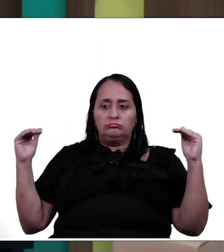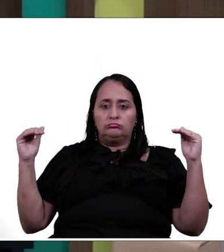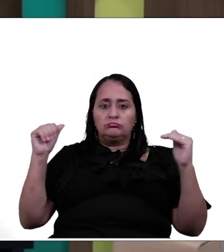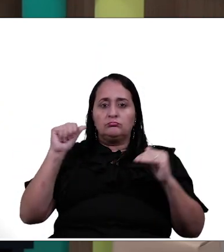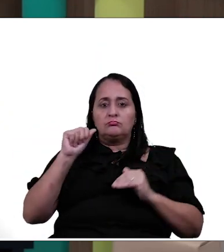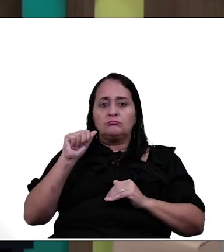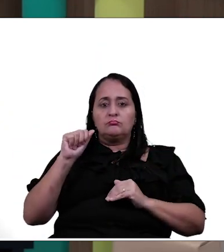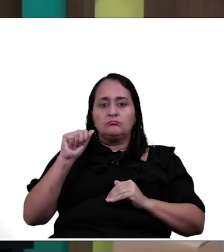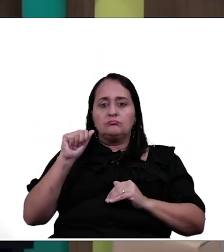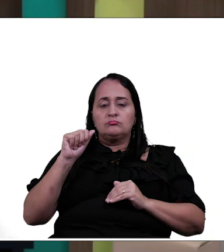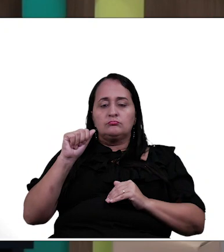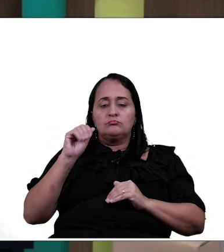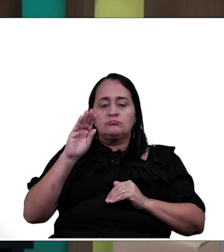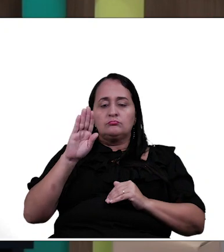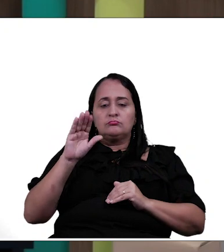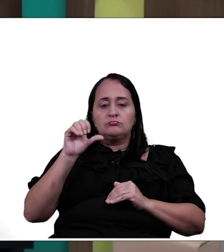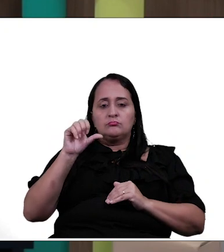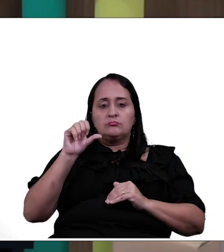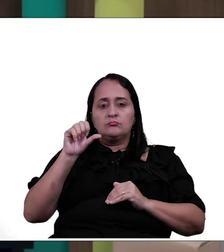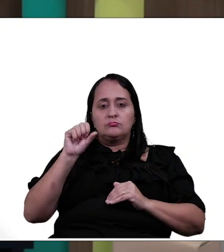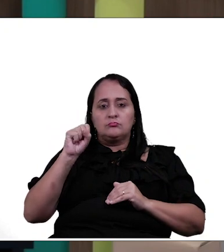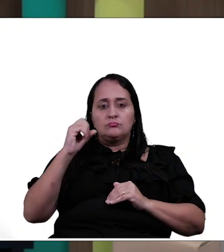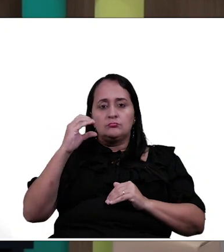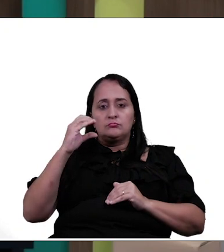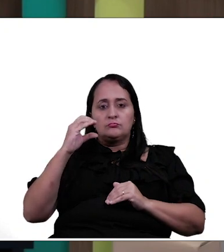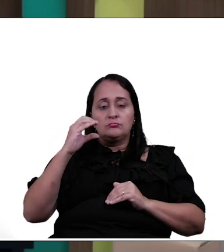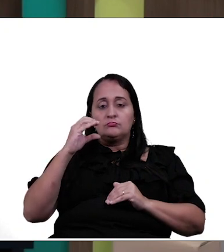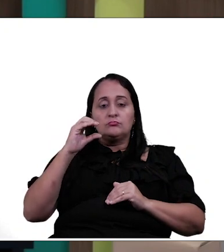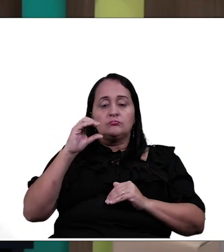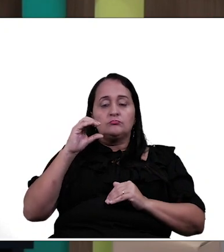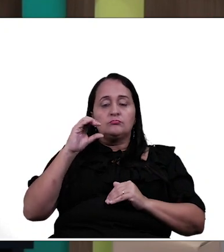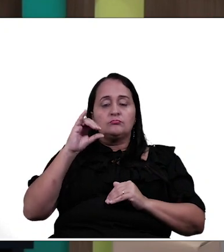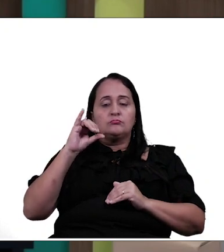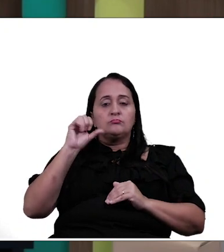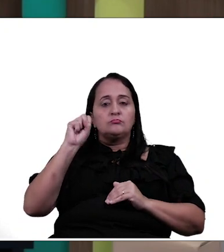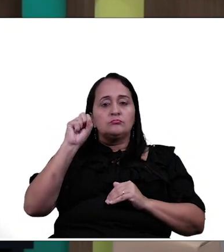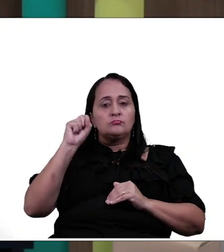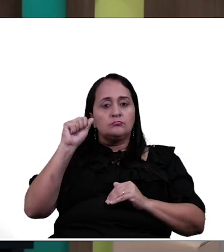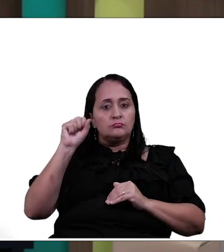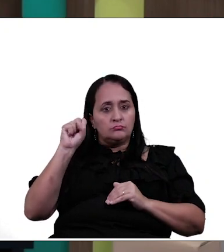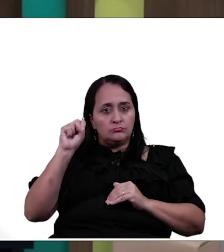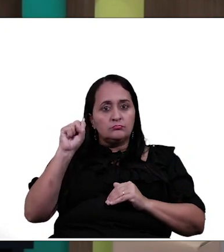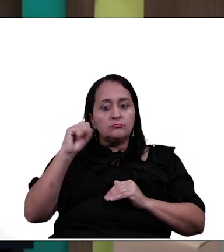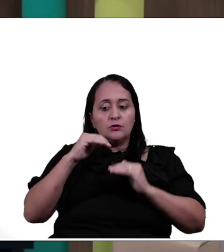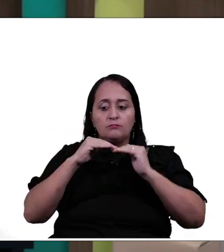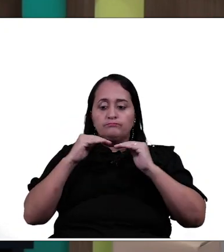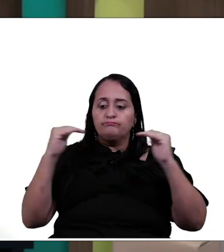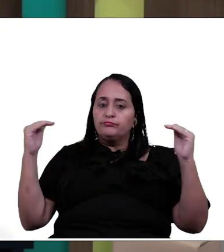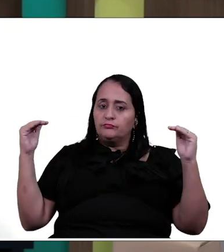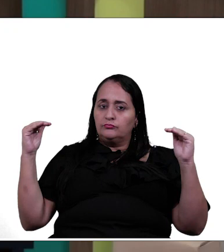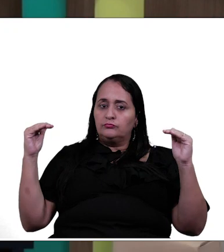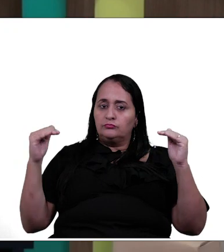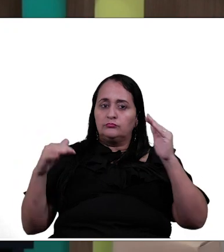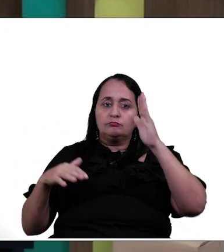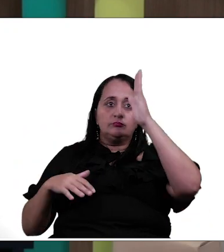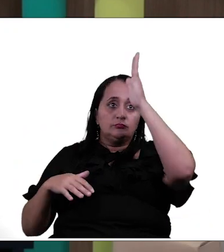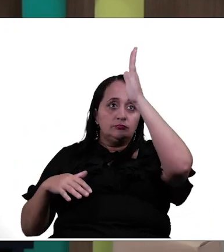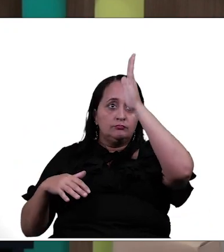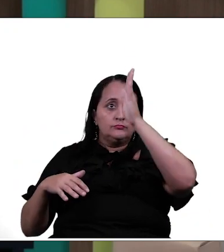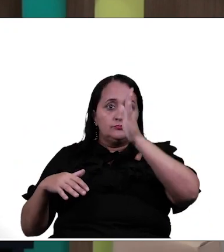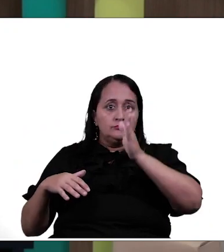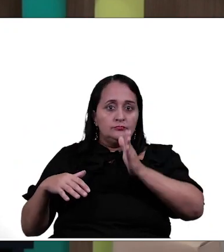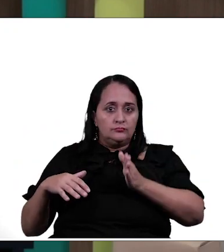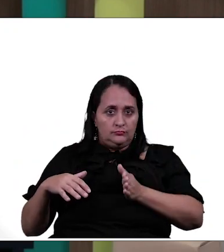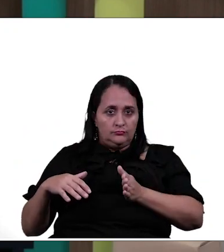correspondente em zeros. Bacana. Professor, e aqui em cima, quem eu vou